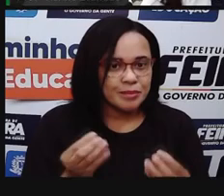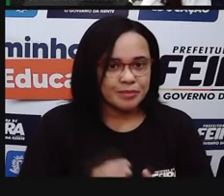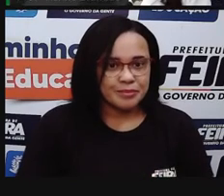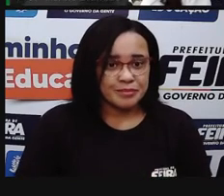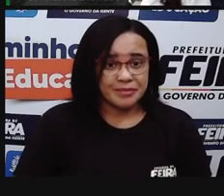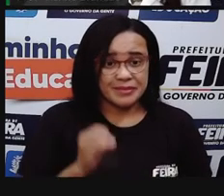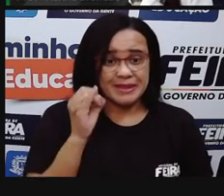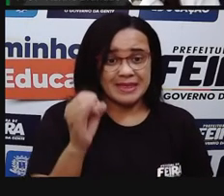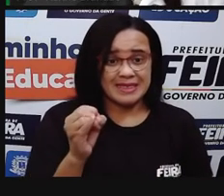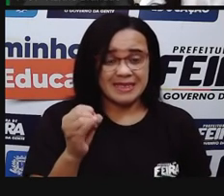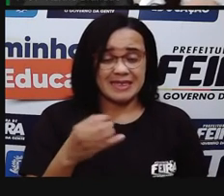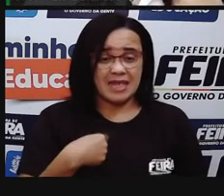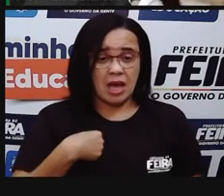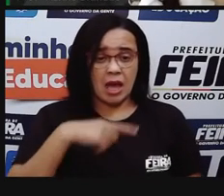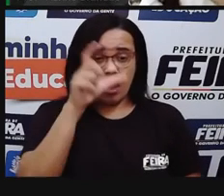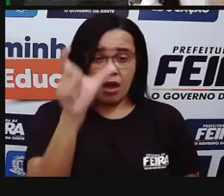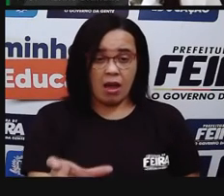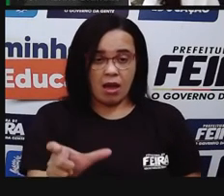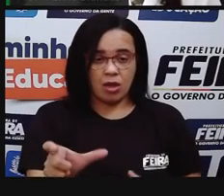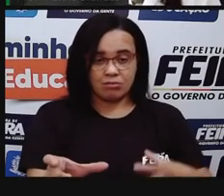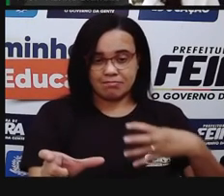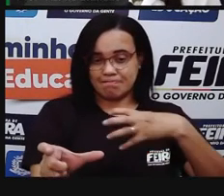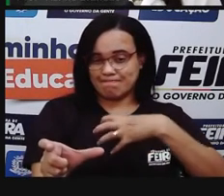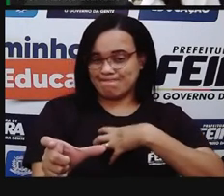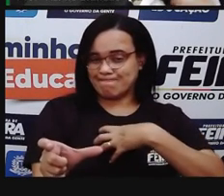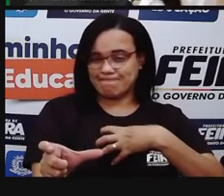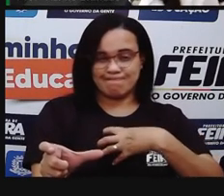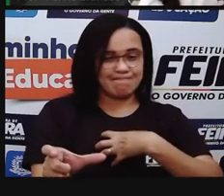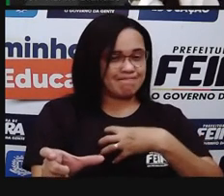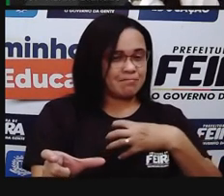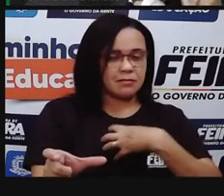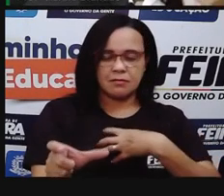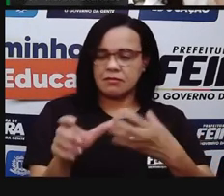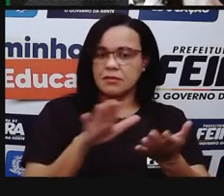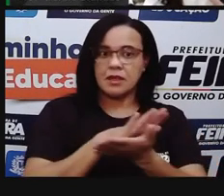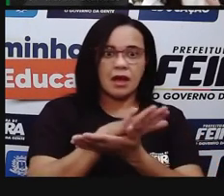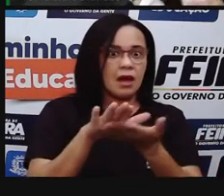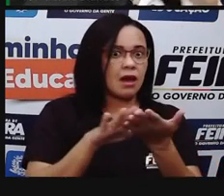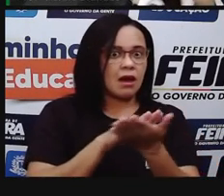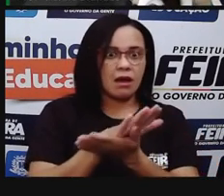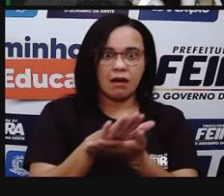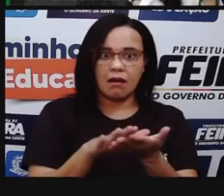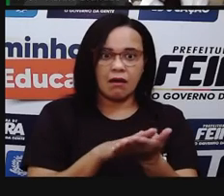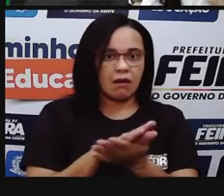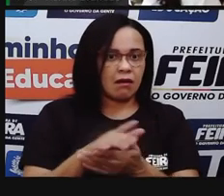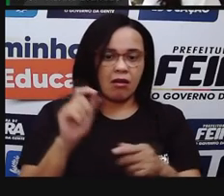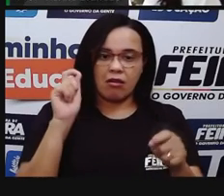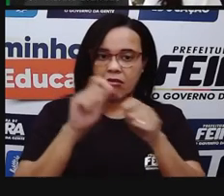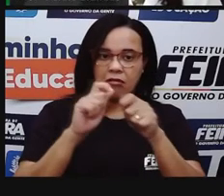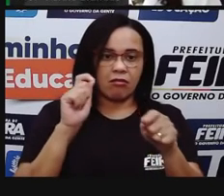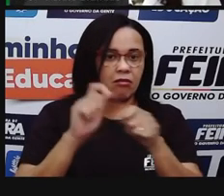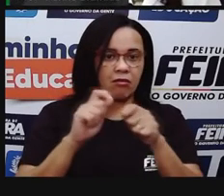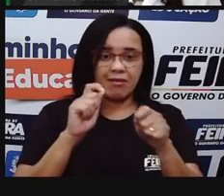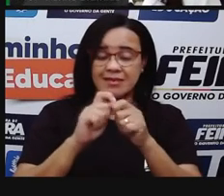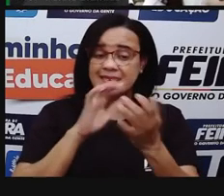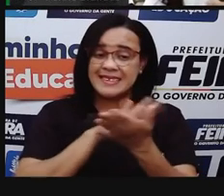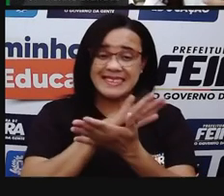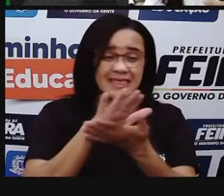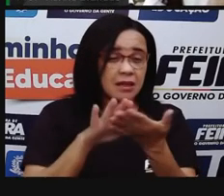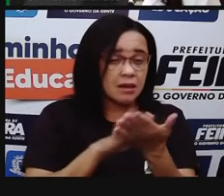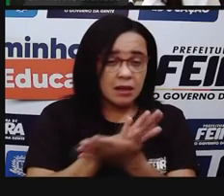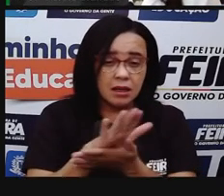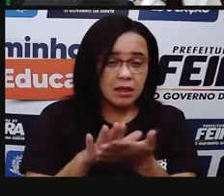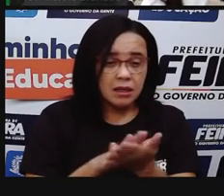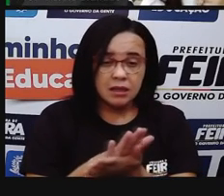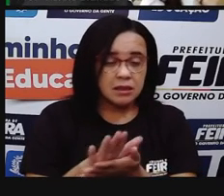nossos efeitos, essas nossas ações, né, sem um cuidado, sem um olhar para a natureza, tem